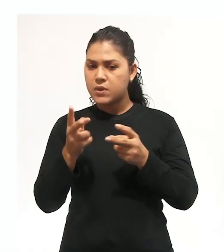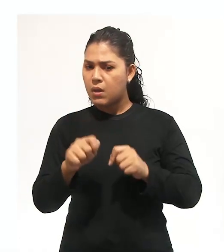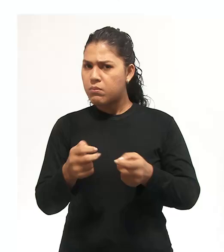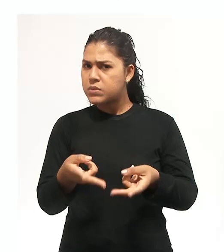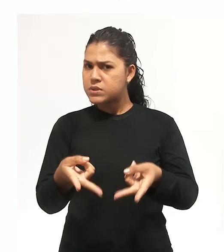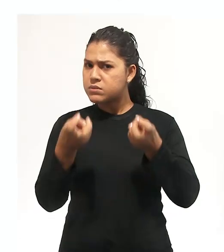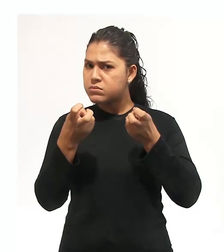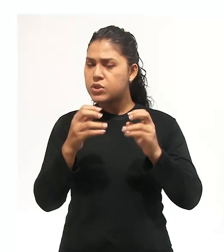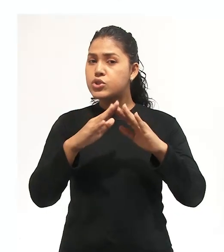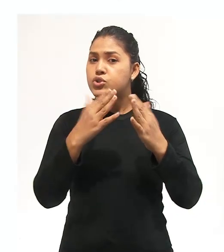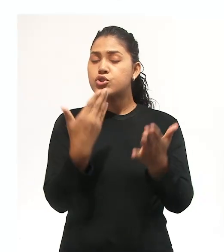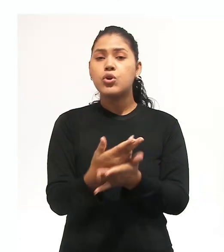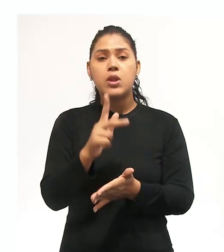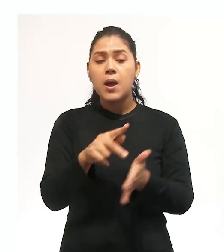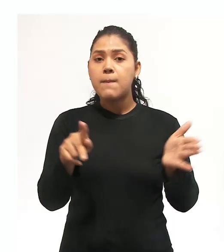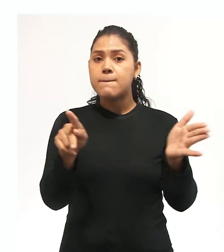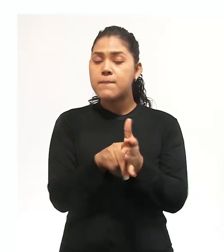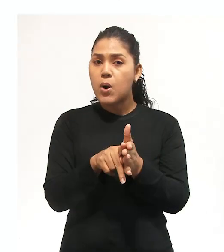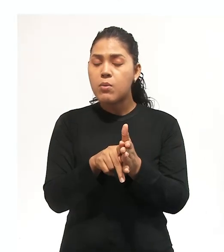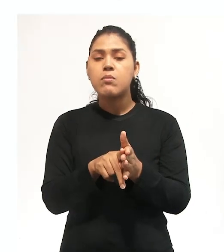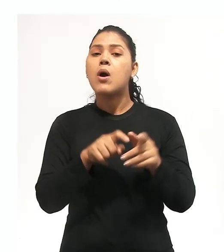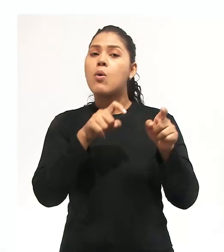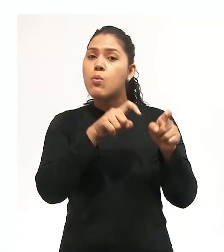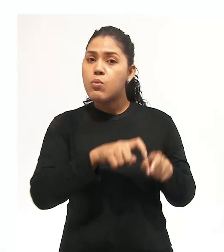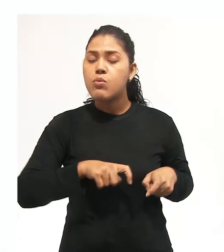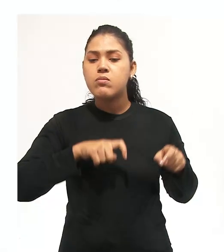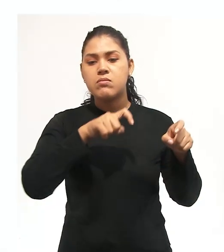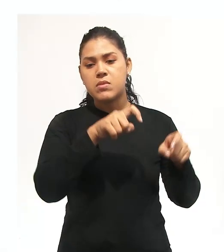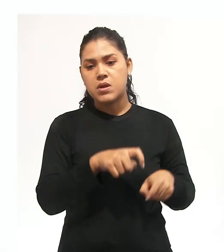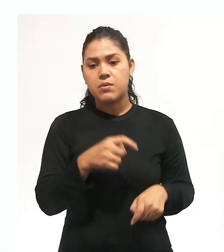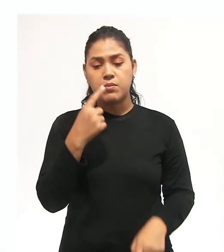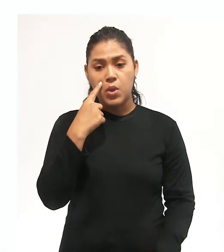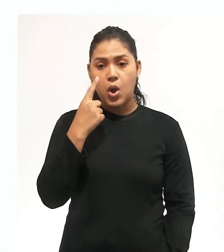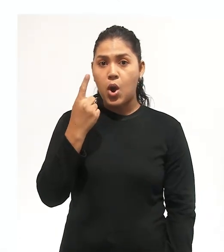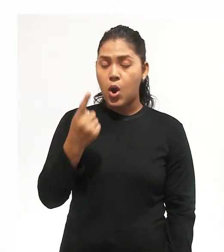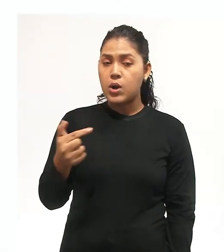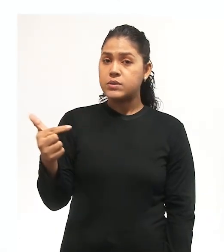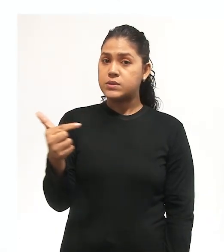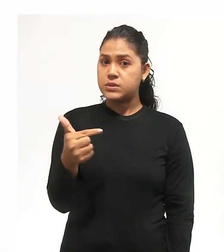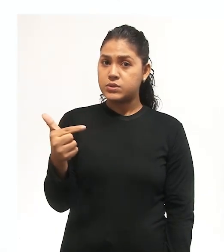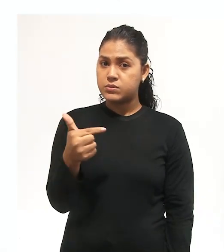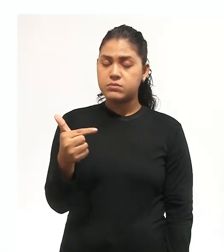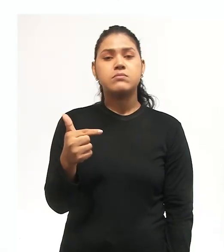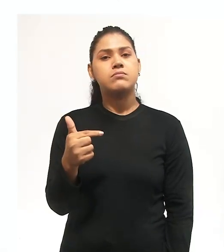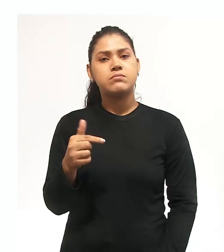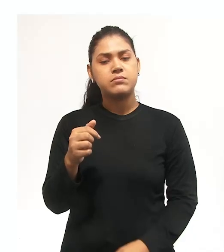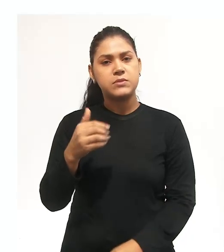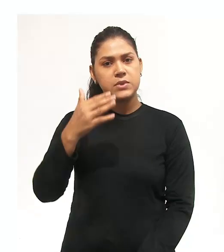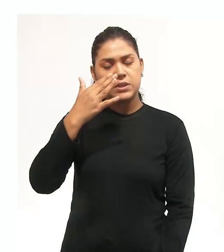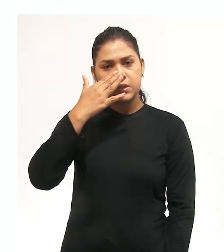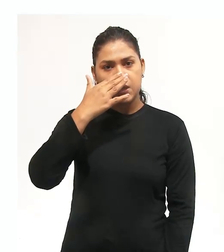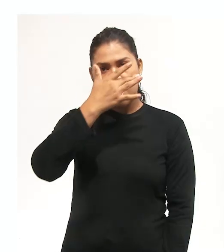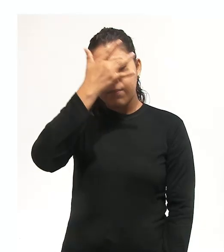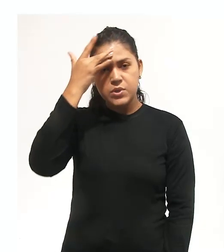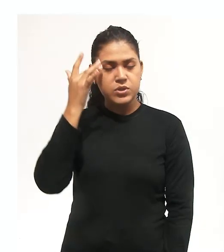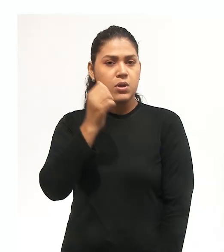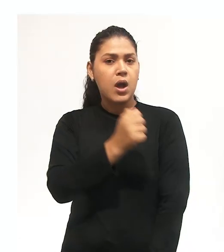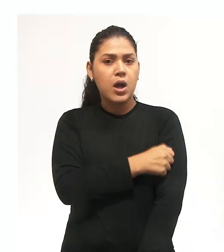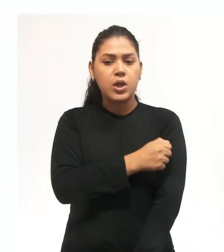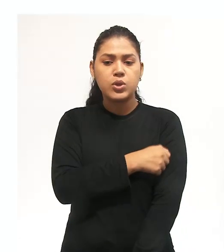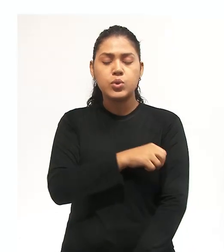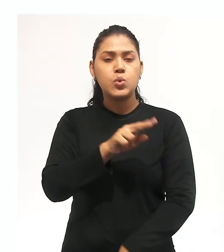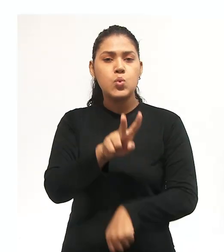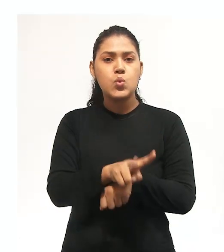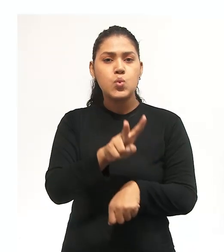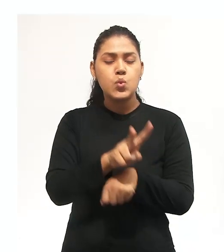atividades desenvolvidas em escolas de região rural. Por exemplo, a produção, né, de mudas,